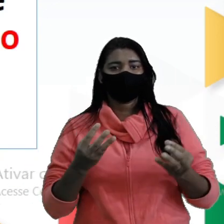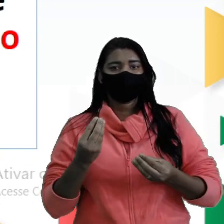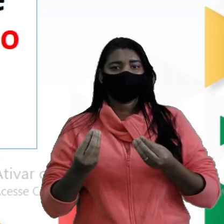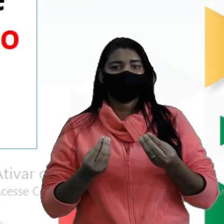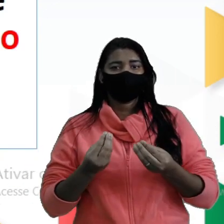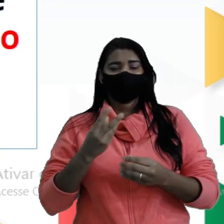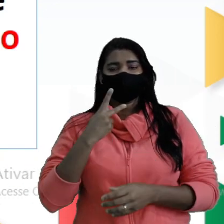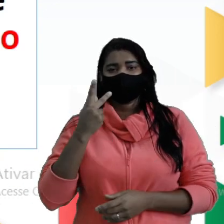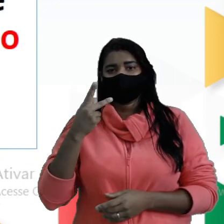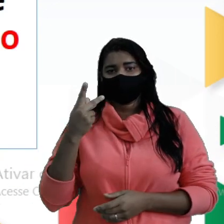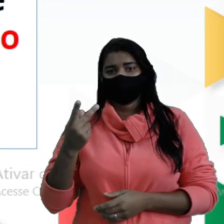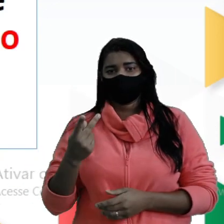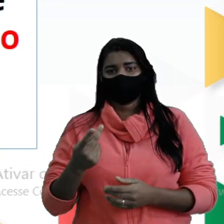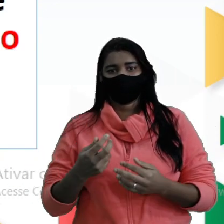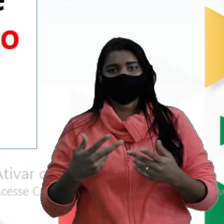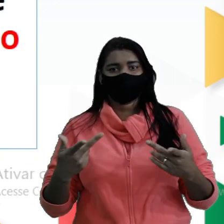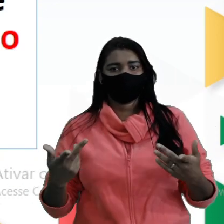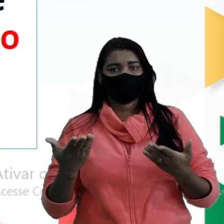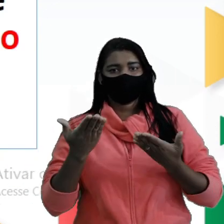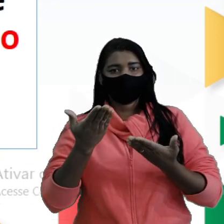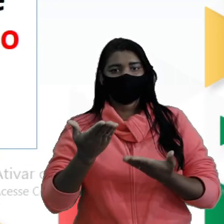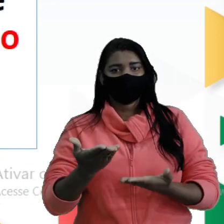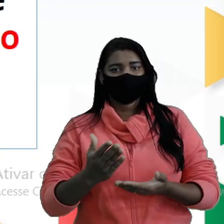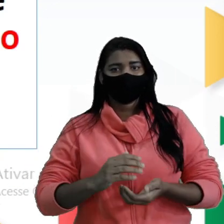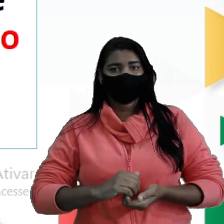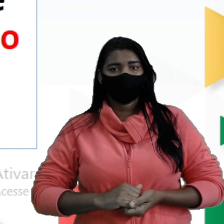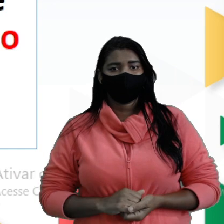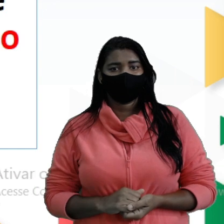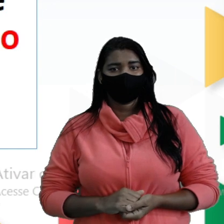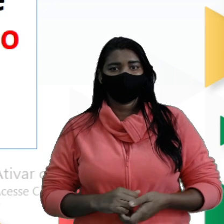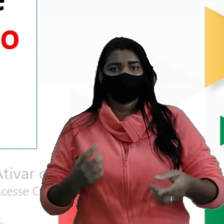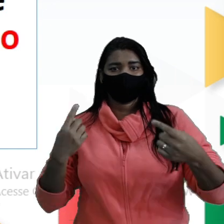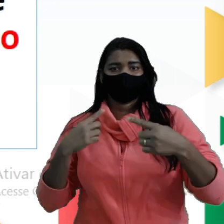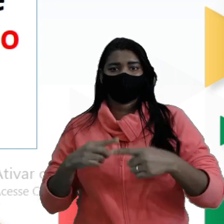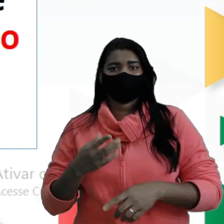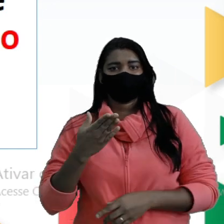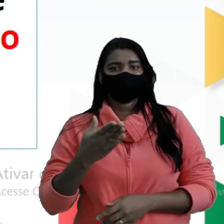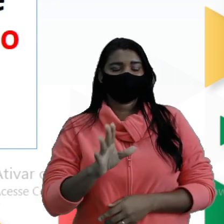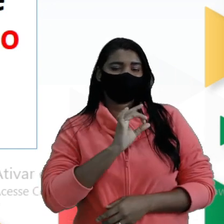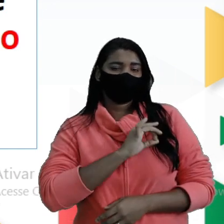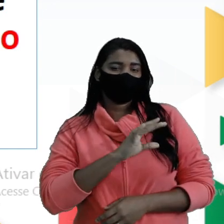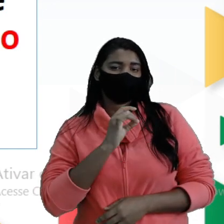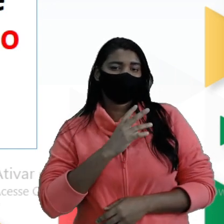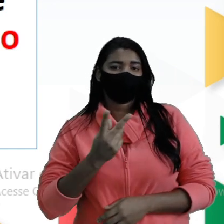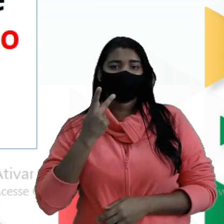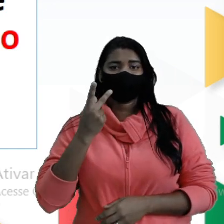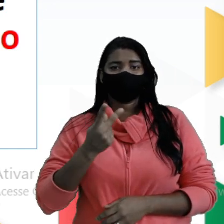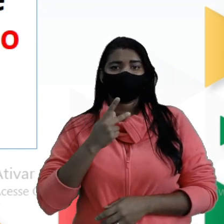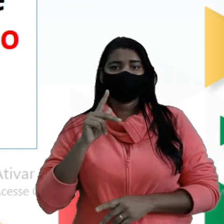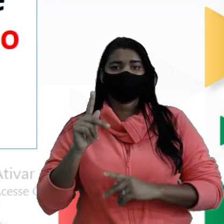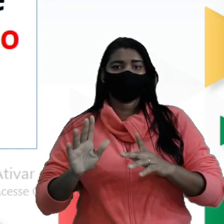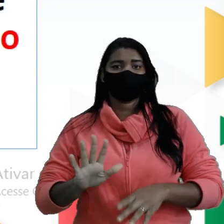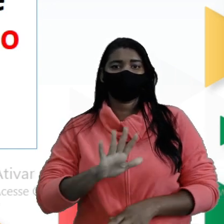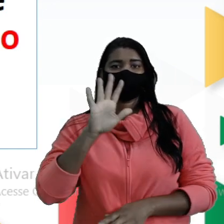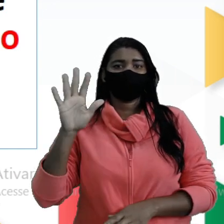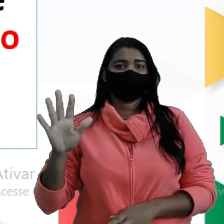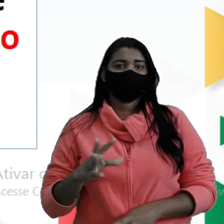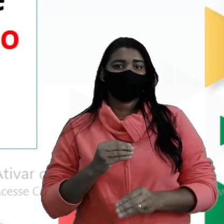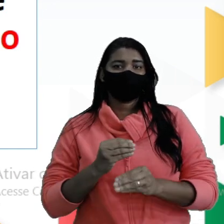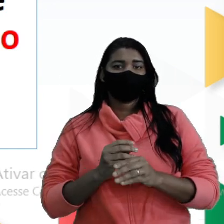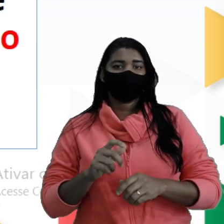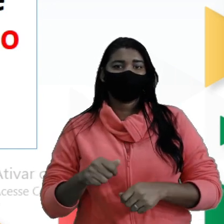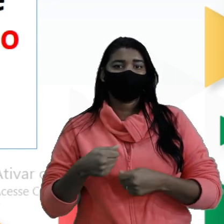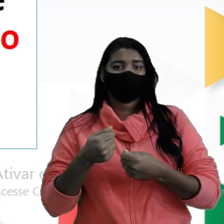Fale ou eles falarão em seu lugar. Enfrente o seu medo de falar em público. Evitá-lo pode